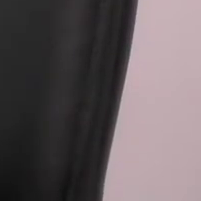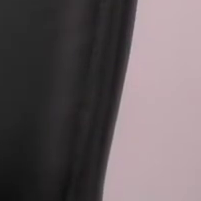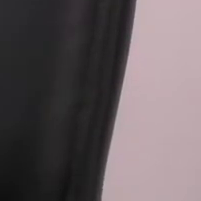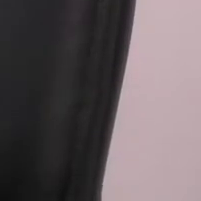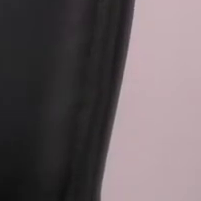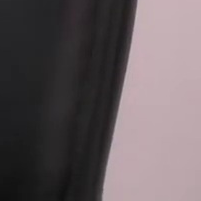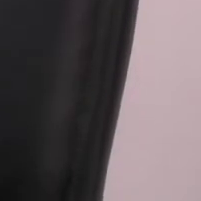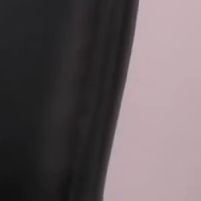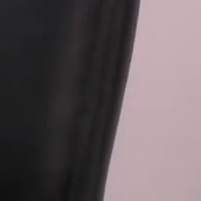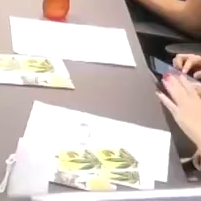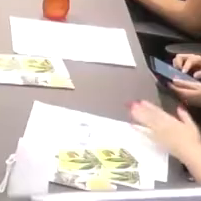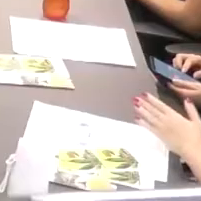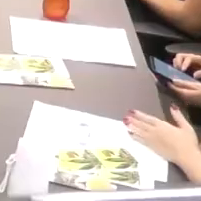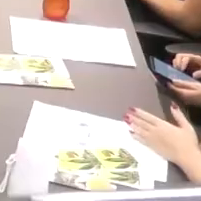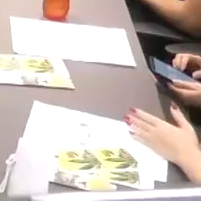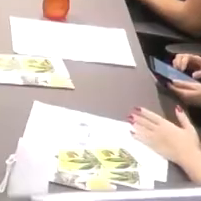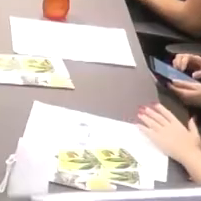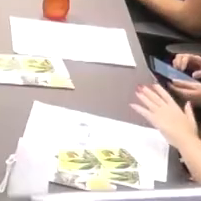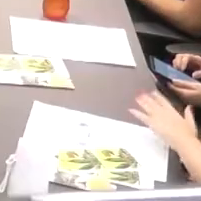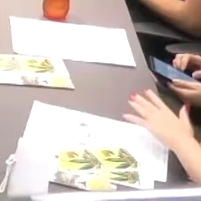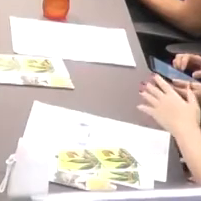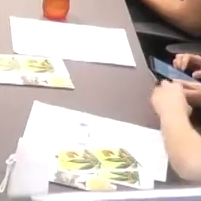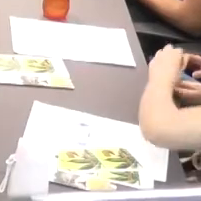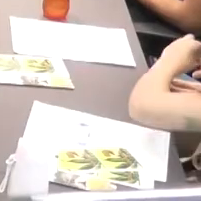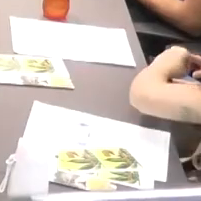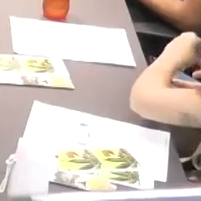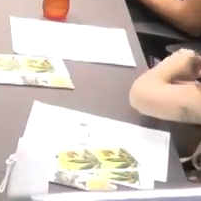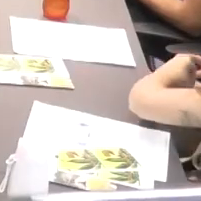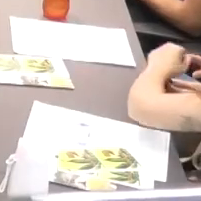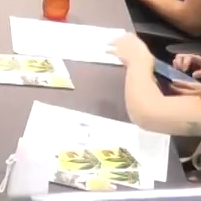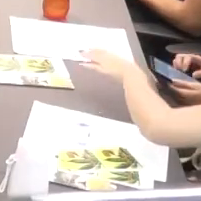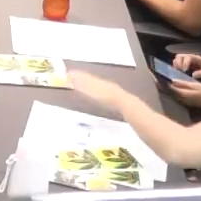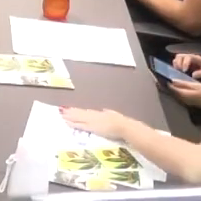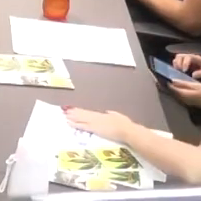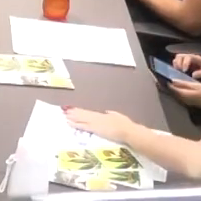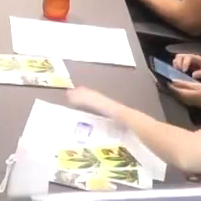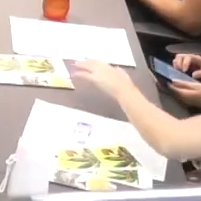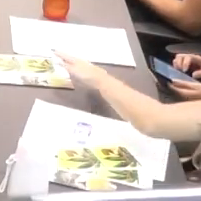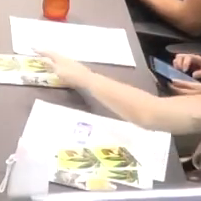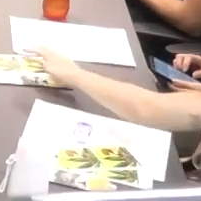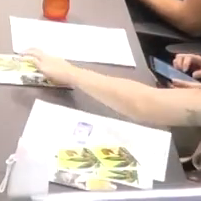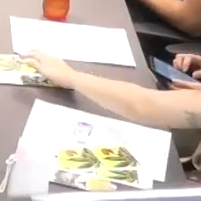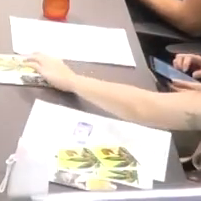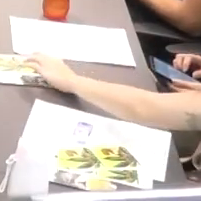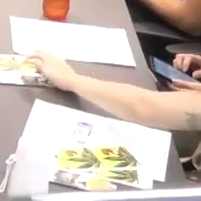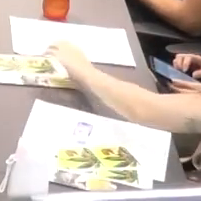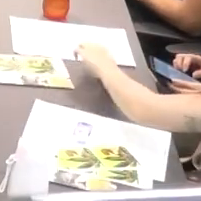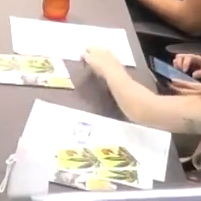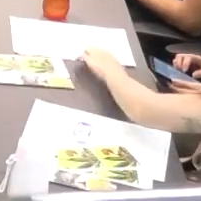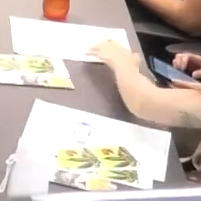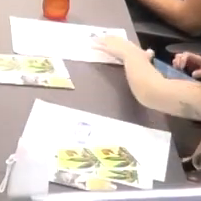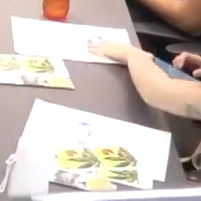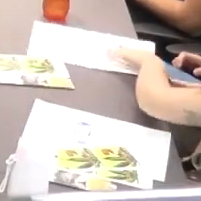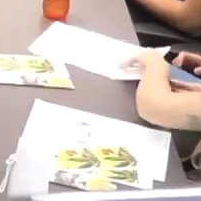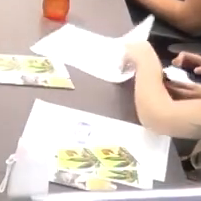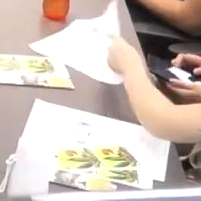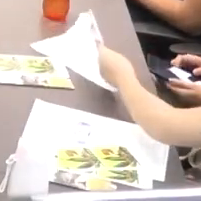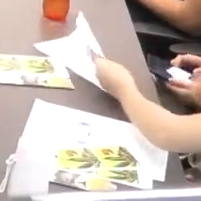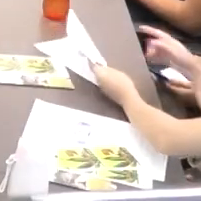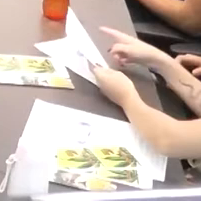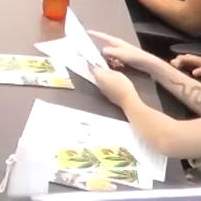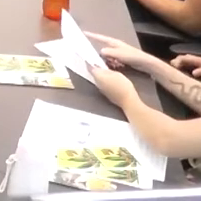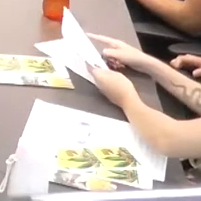dessa forma mas só para eu não ficar sozinho aqui isolado nesse púlpito